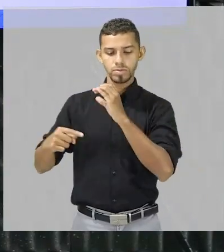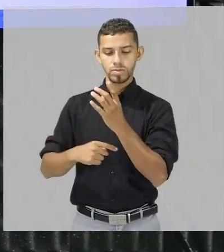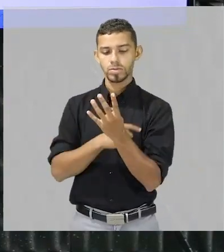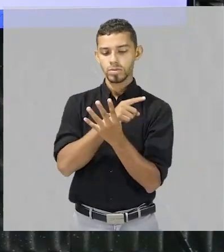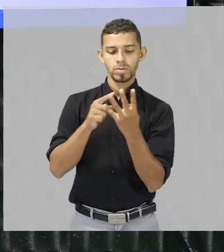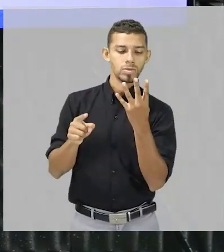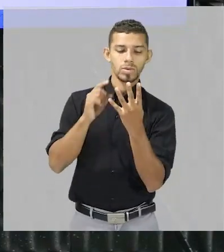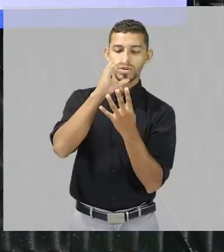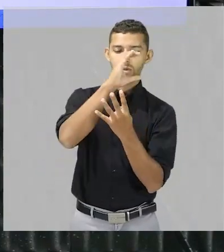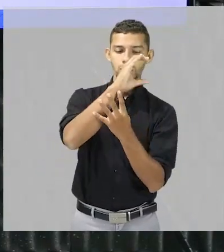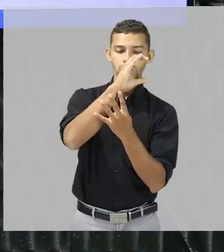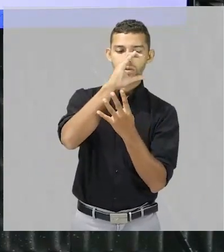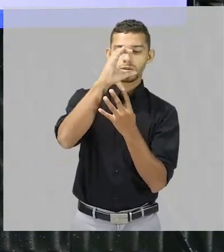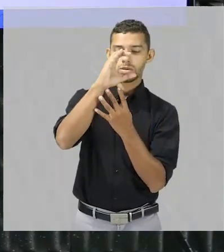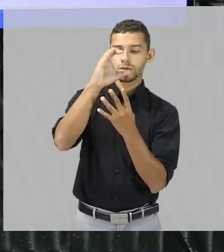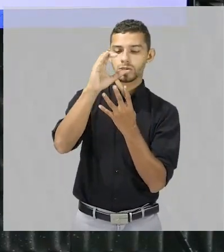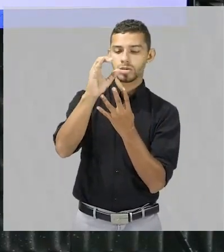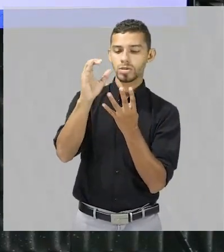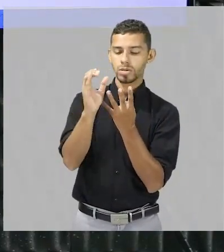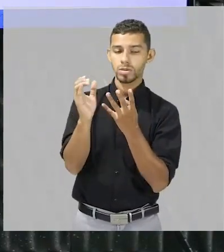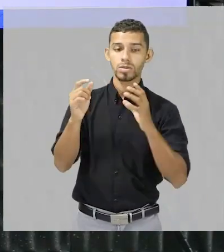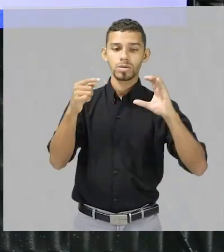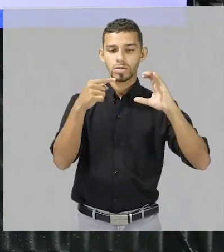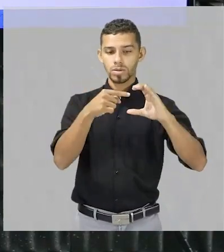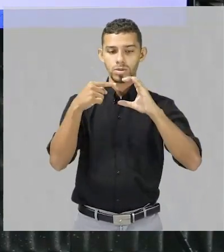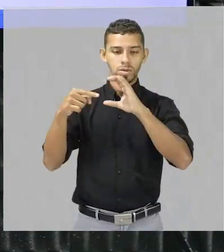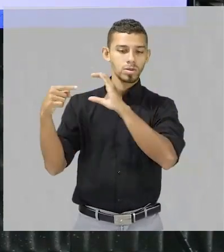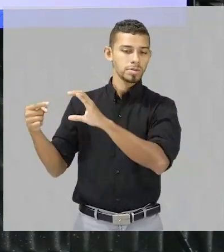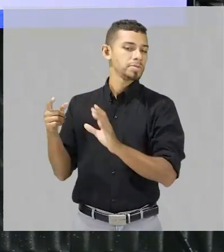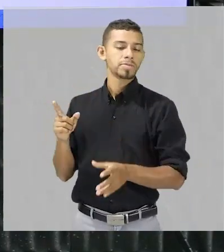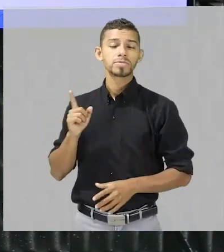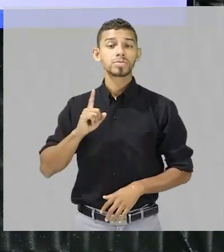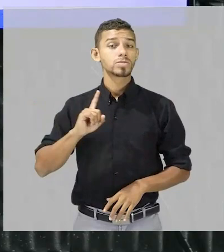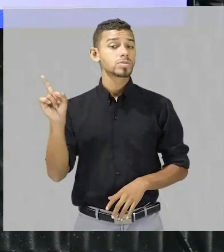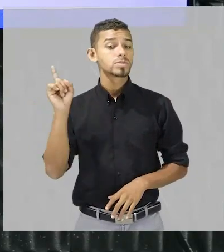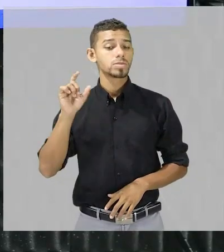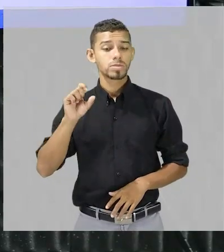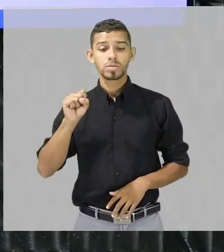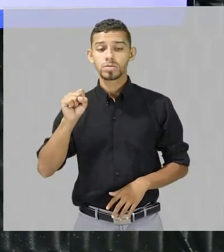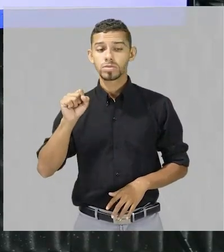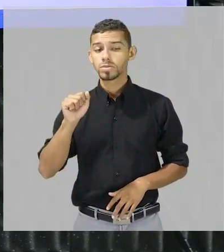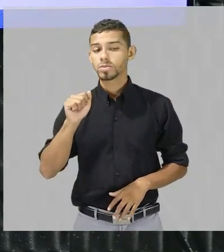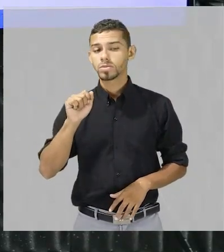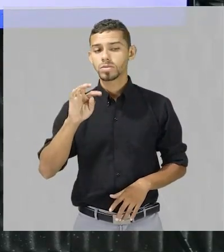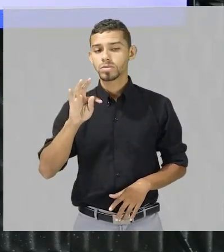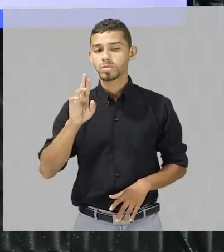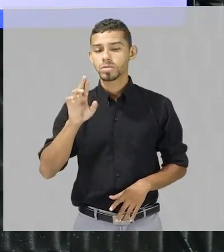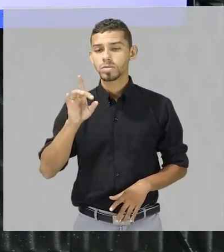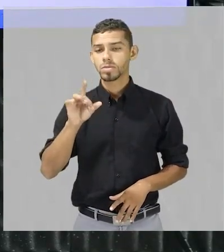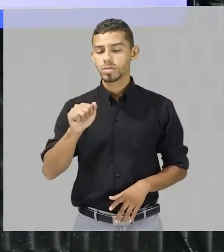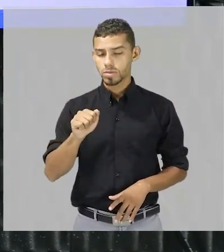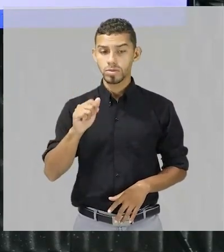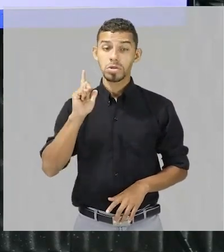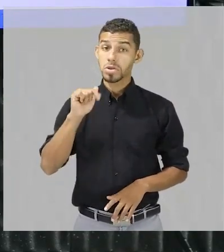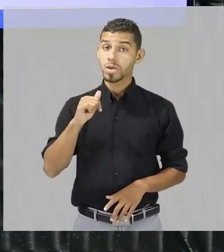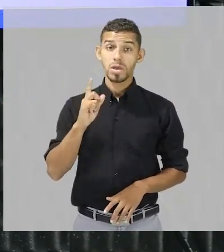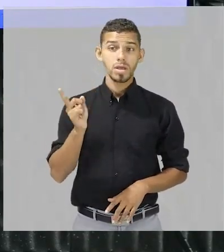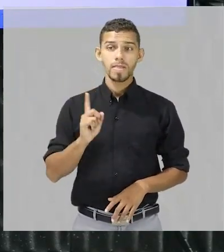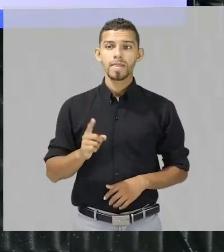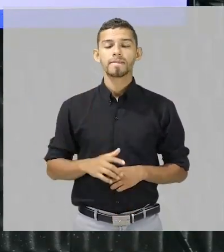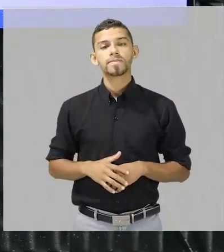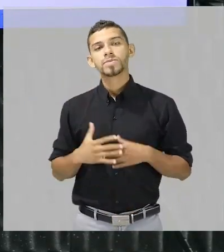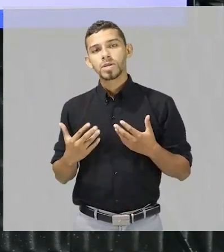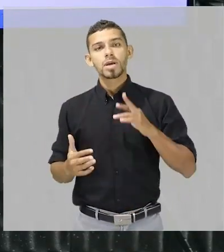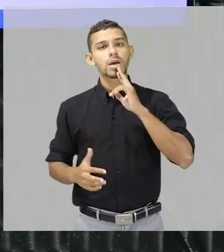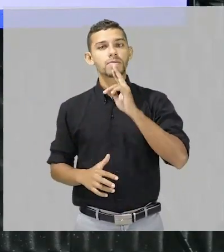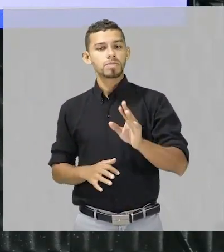saturados, certo? E a saturação, ela não está ligada a esse movimento, essa absorção de luz. Então, nós